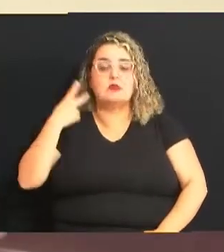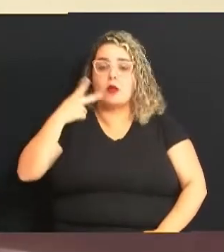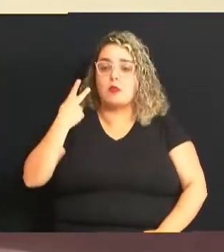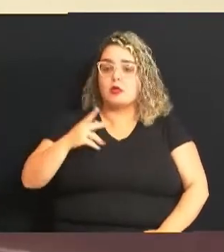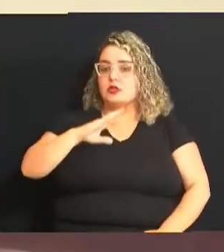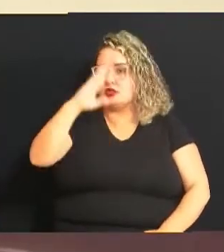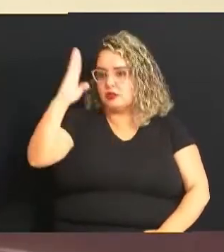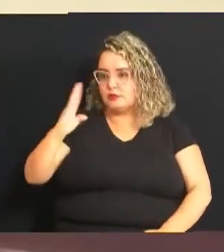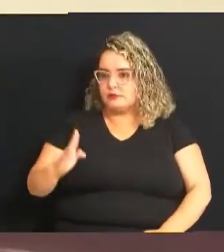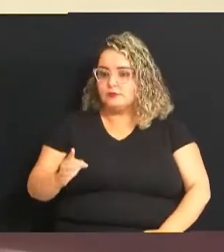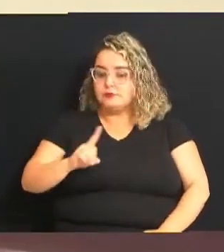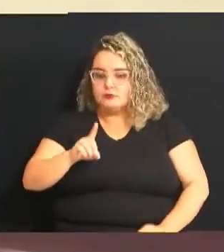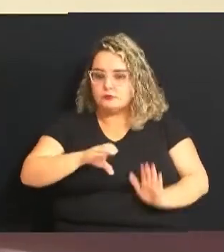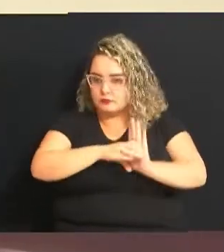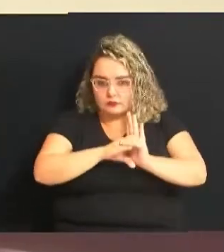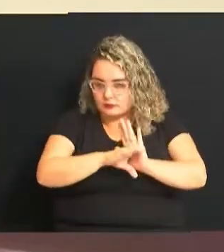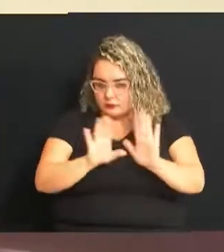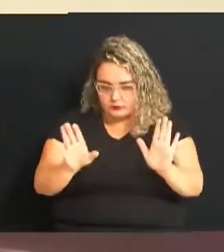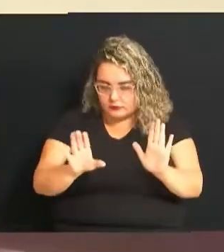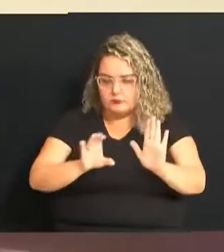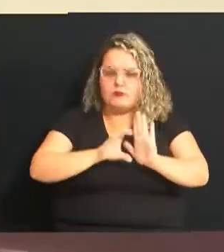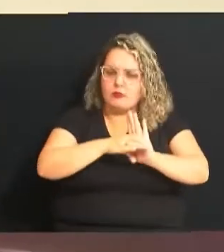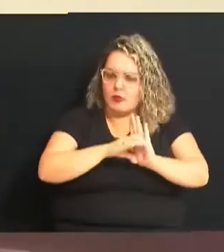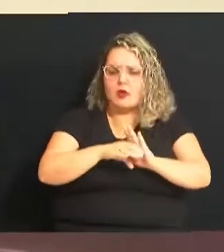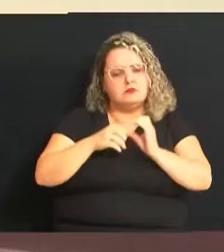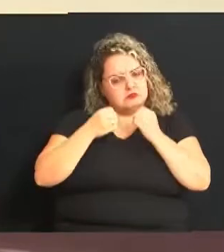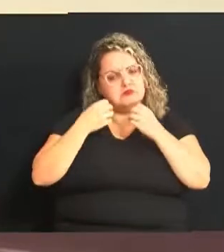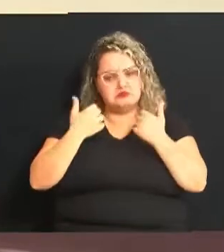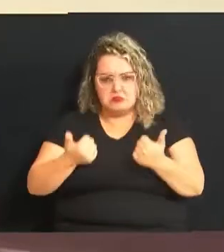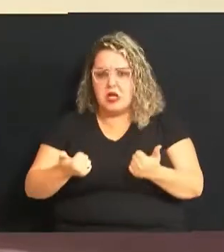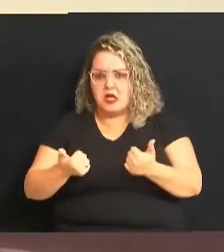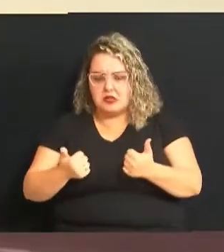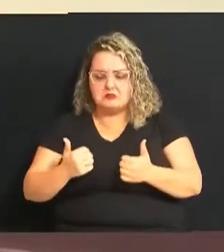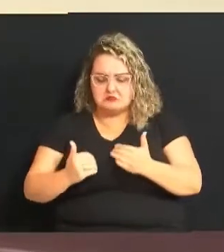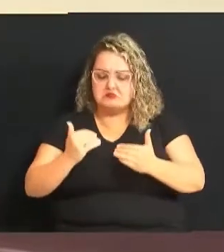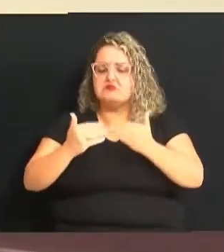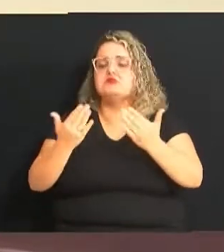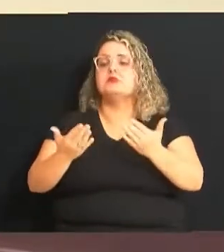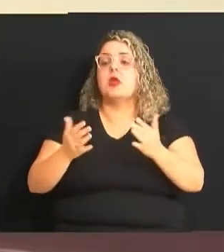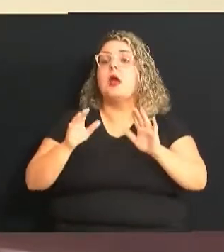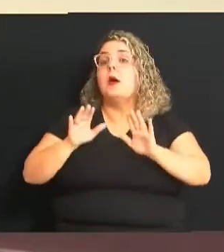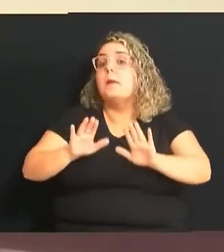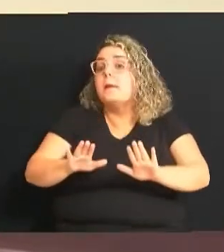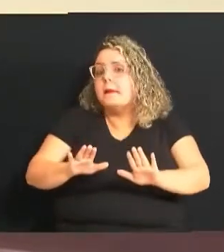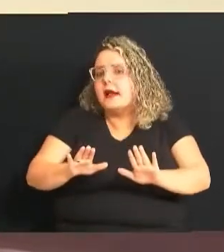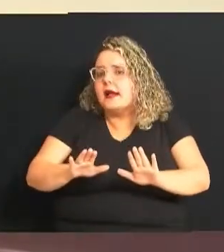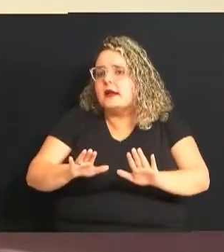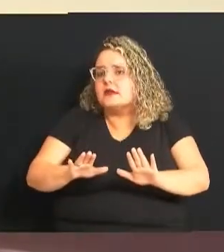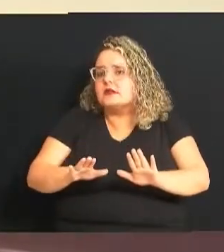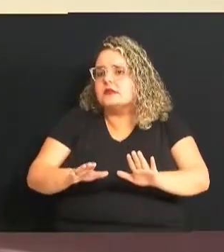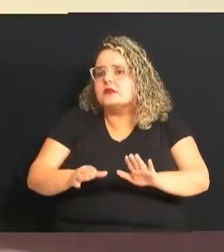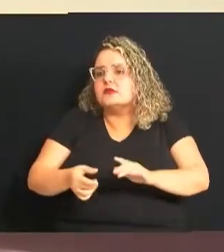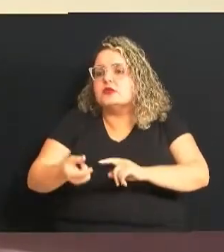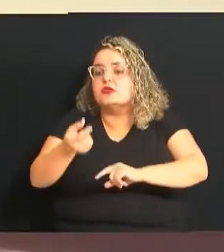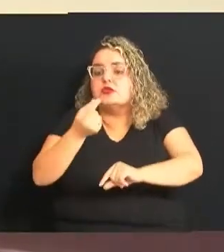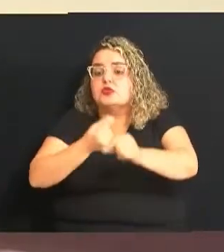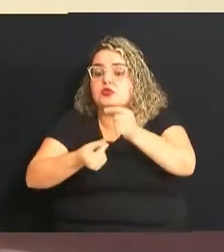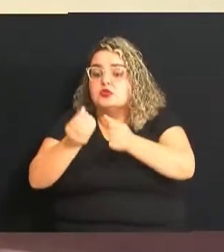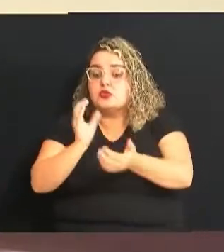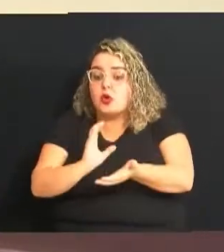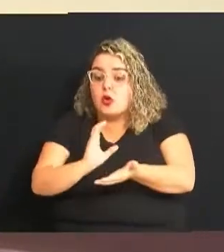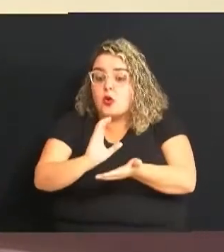nos conceitos, os conceitos parecem que estão bem construídos, mas no investimento